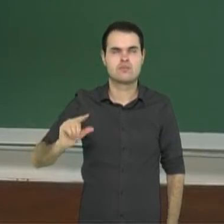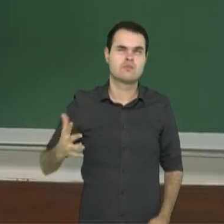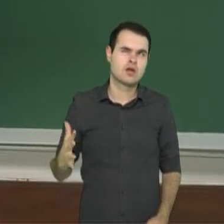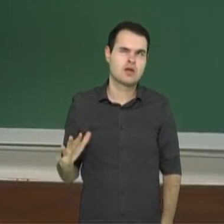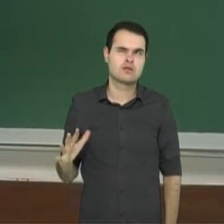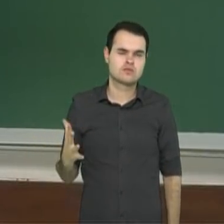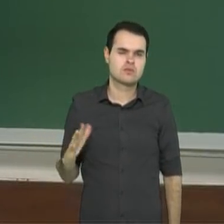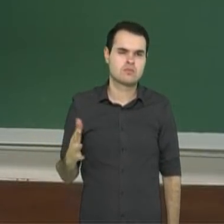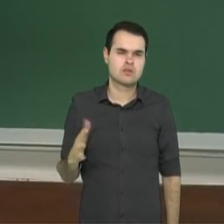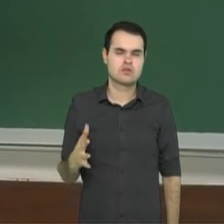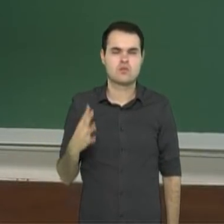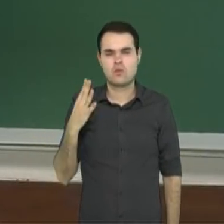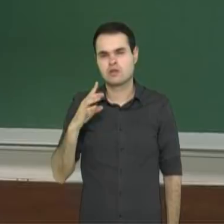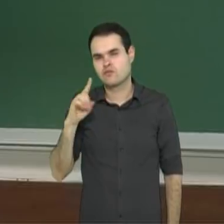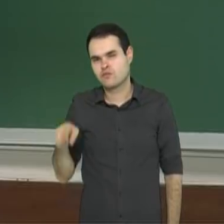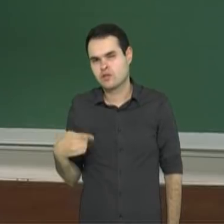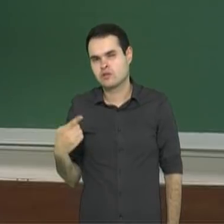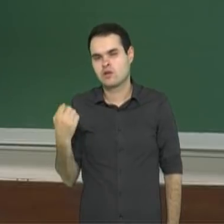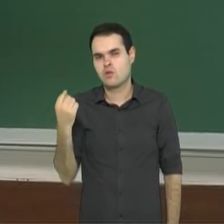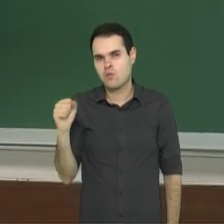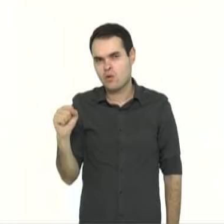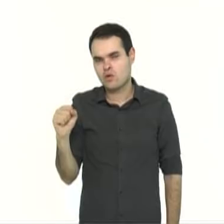menos assim